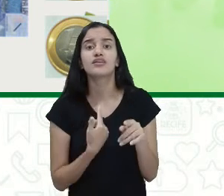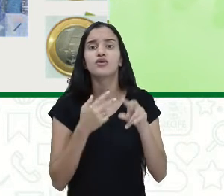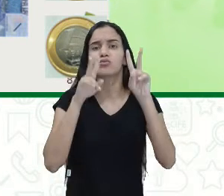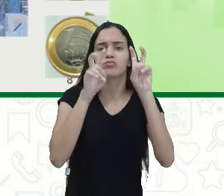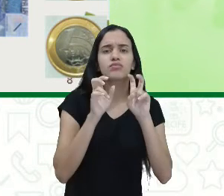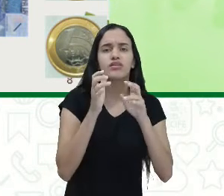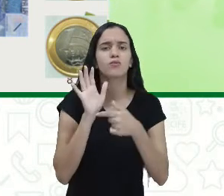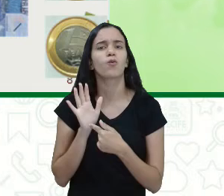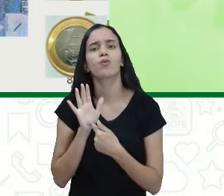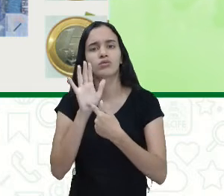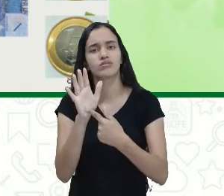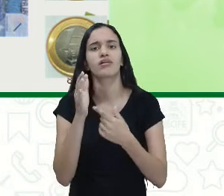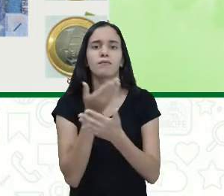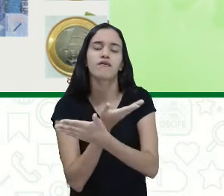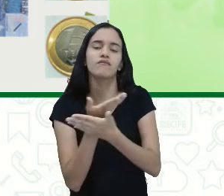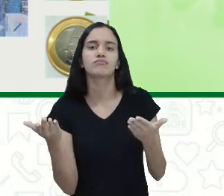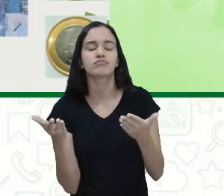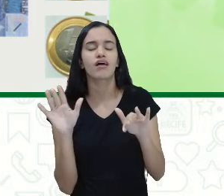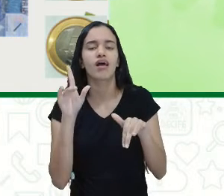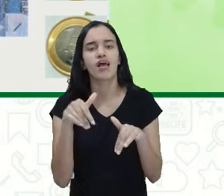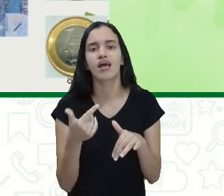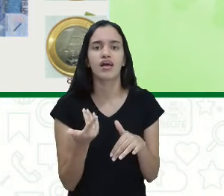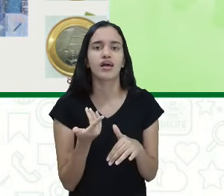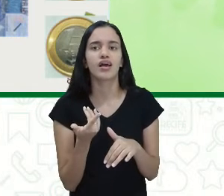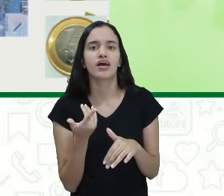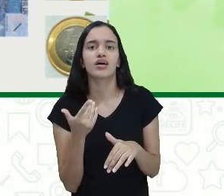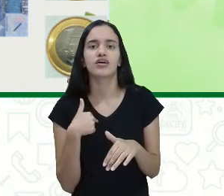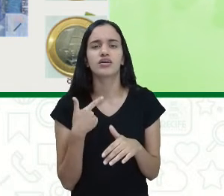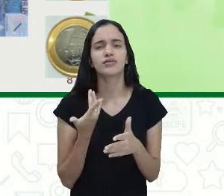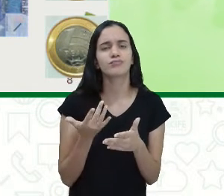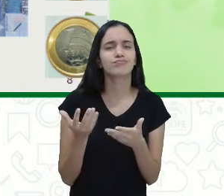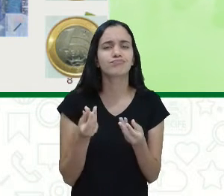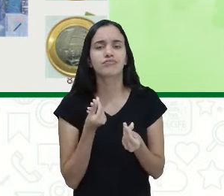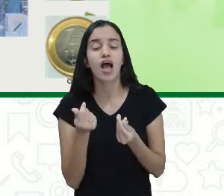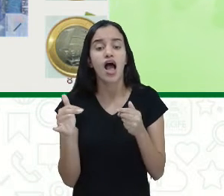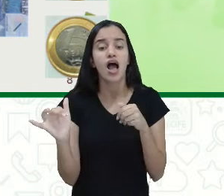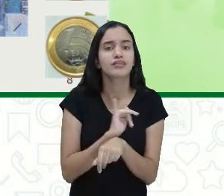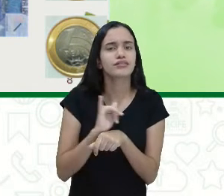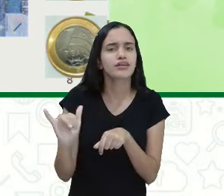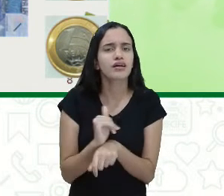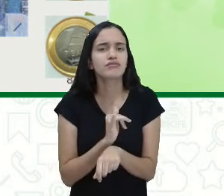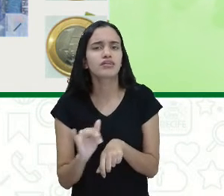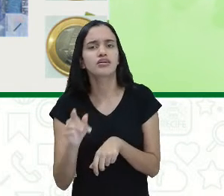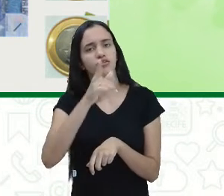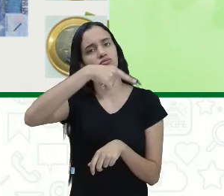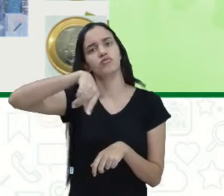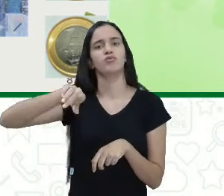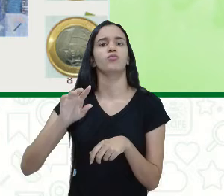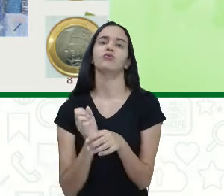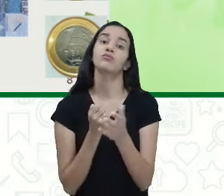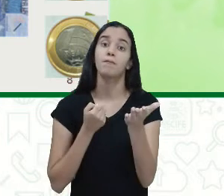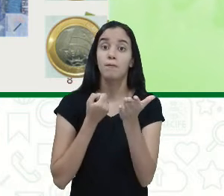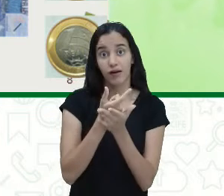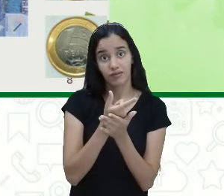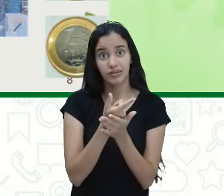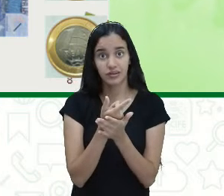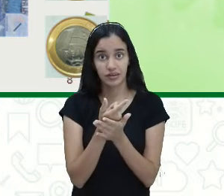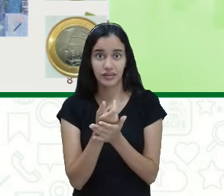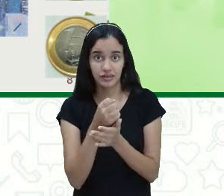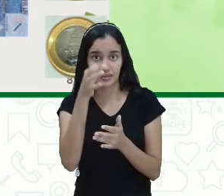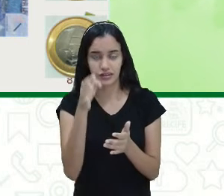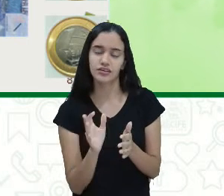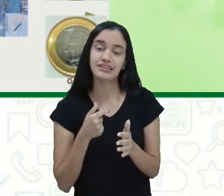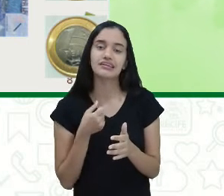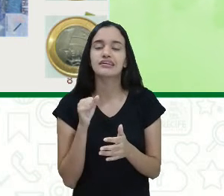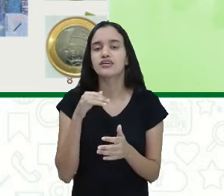defini para você qual era a forma de você fazer esse pagamento, né? Se